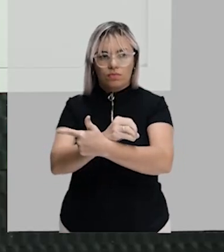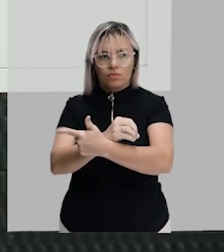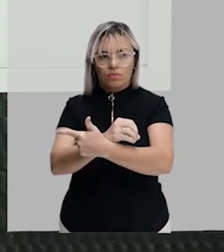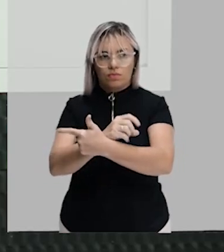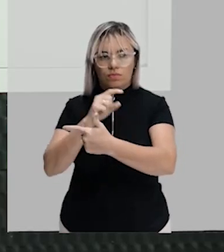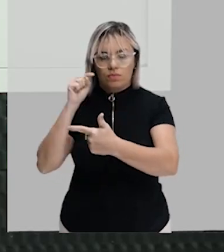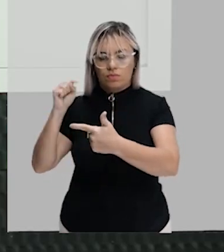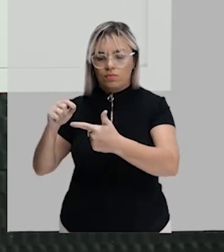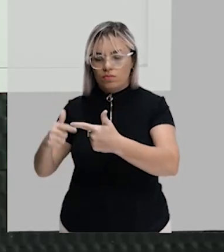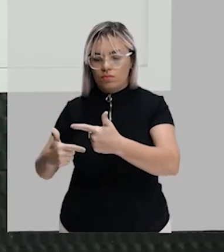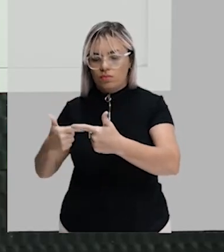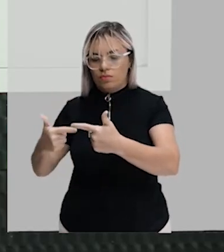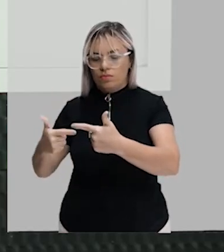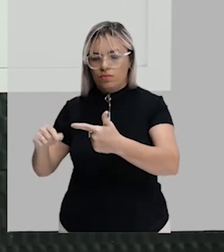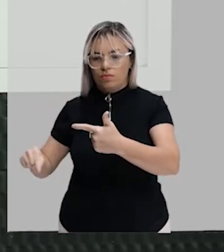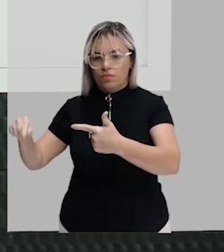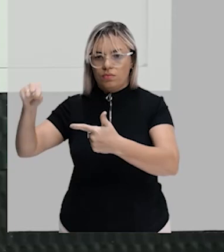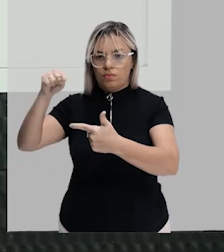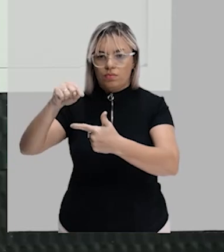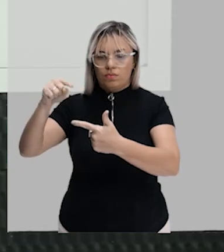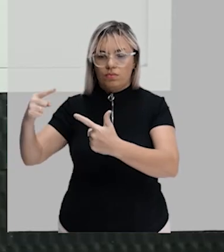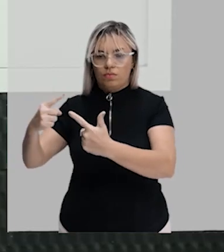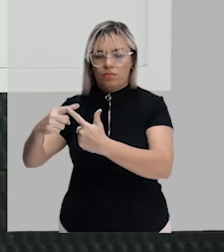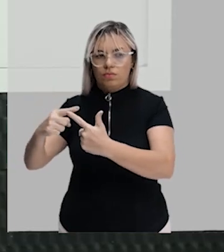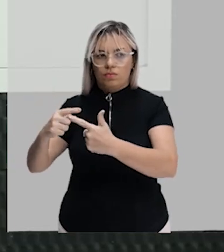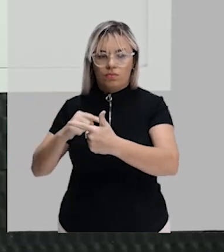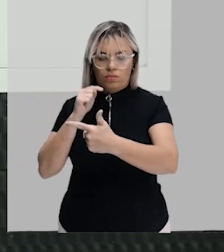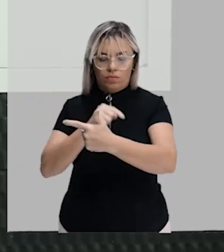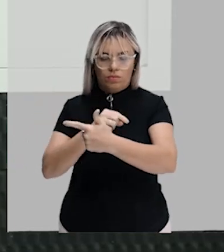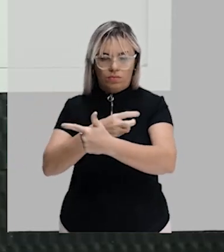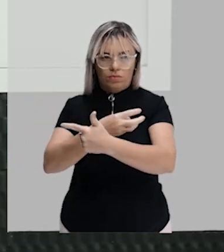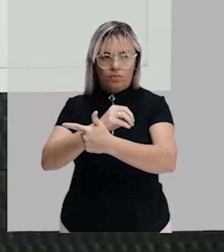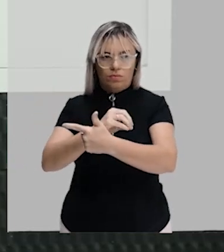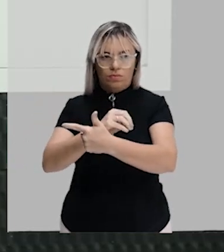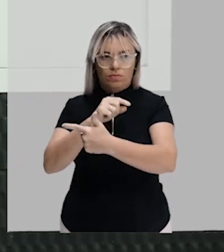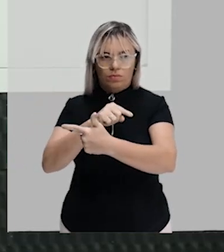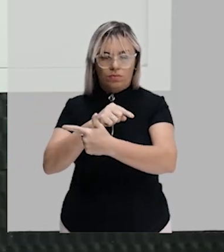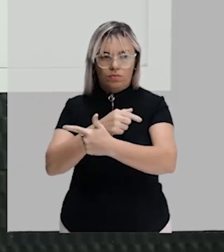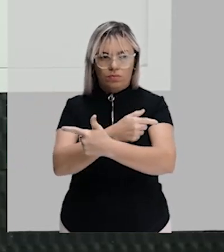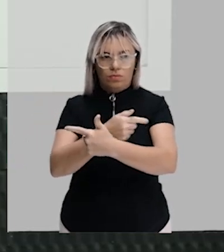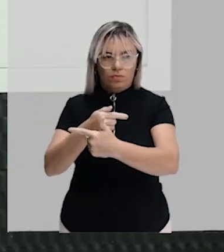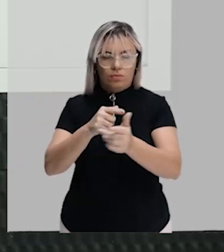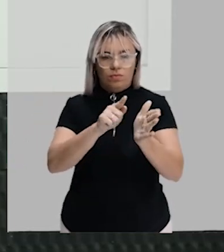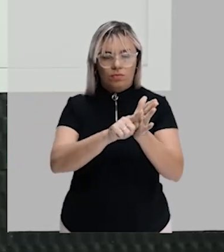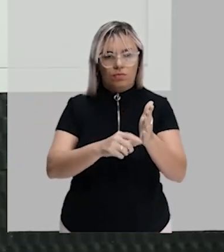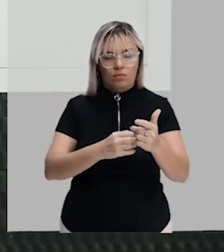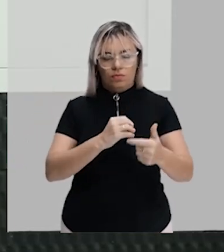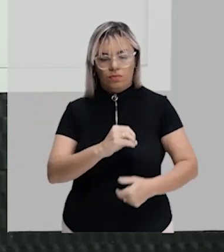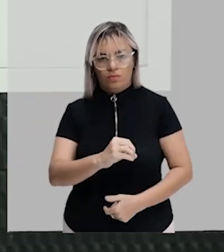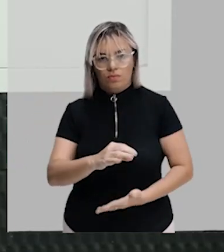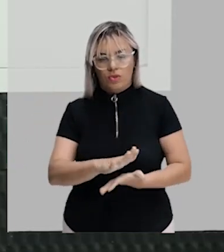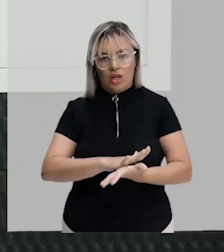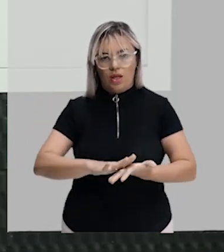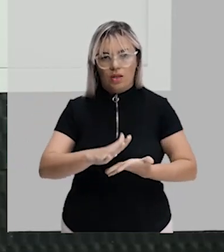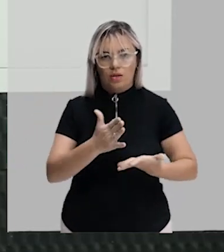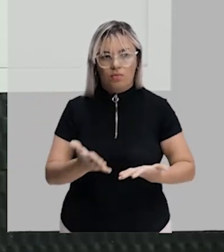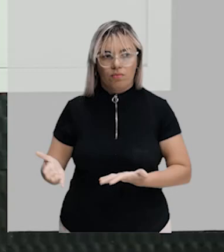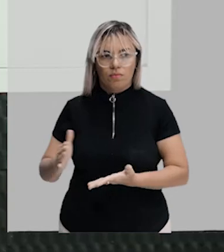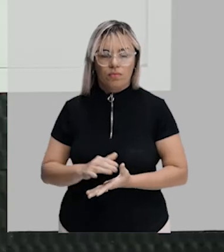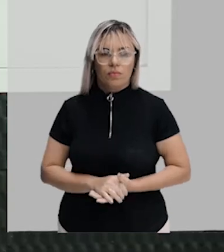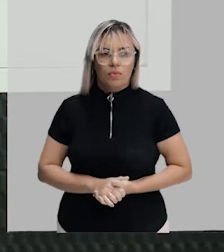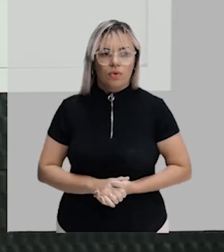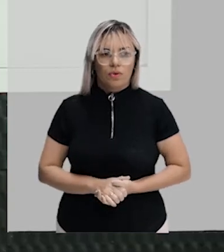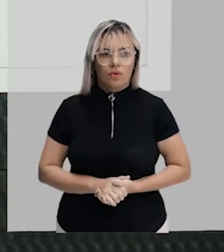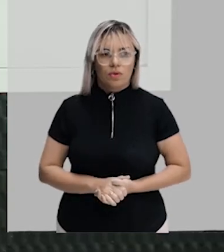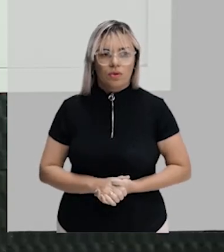2. Então, 2 vezes 30 dá 30. Para 30 nada. Olha só,